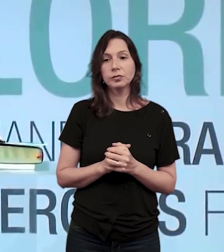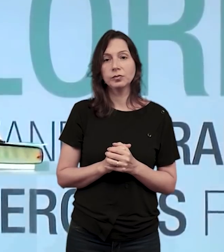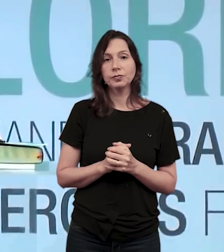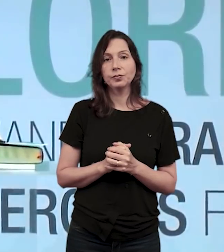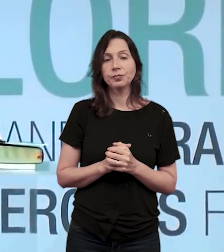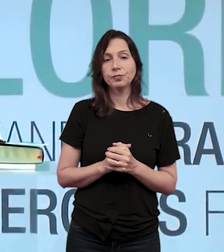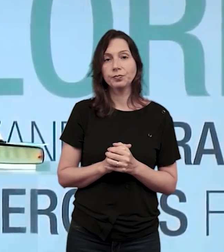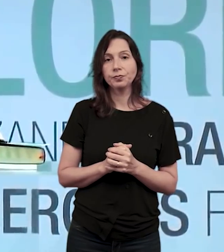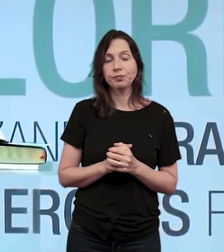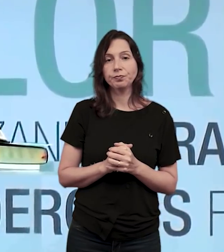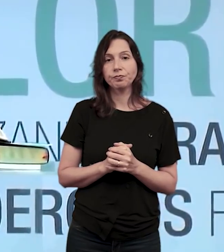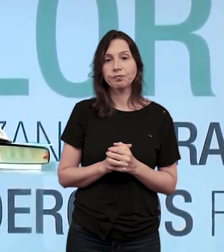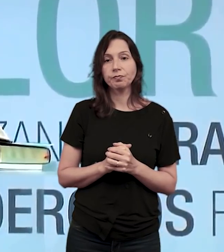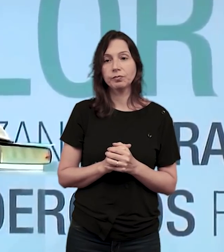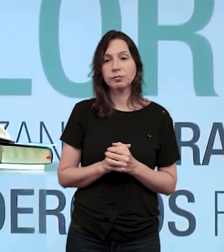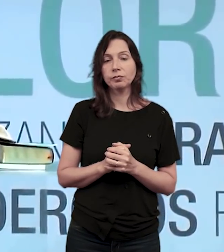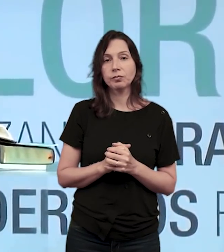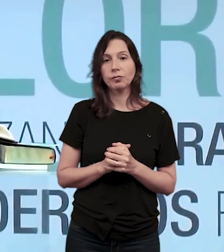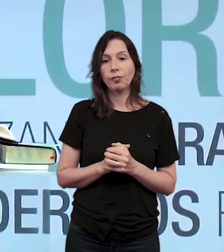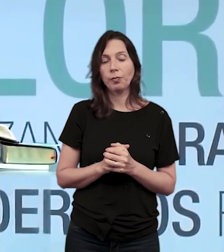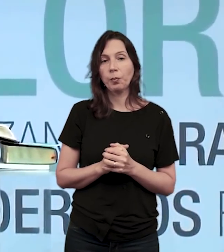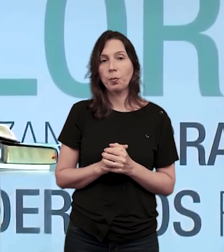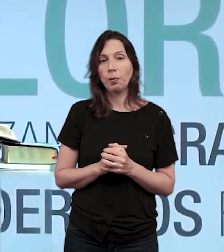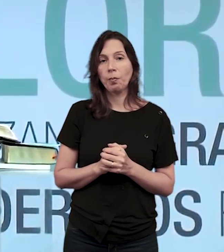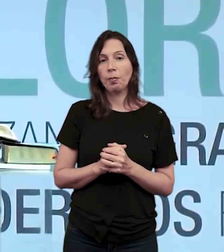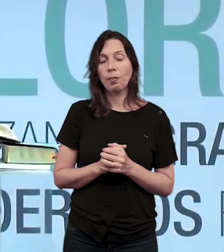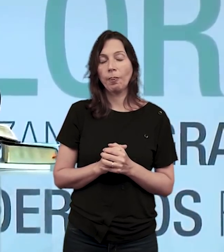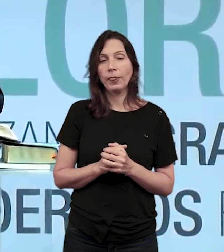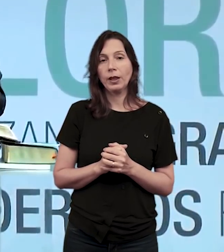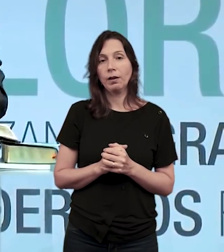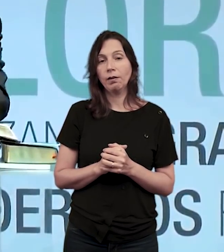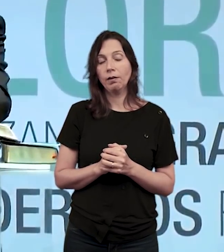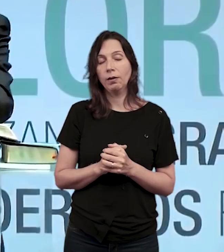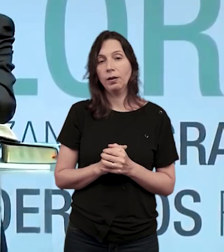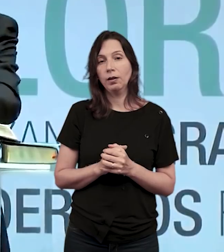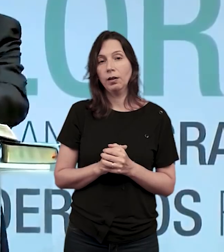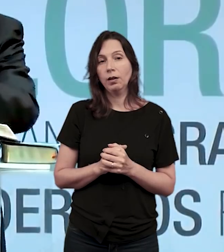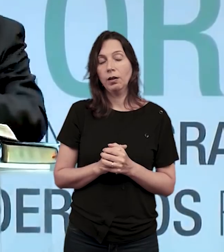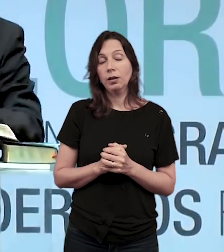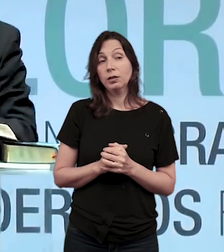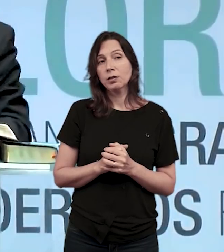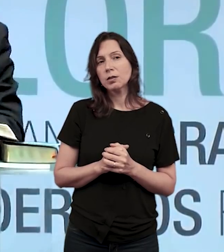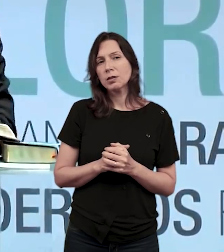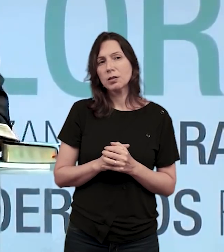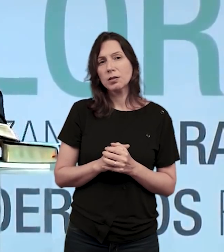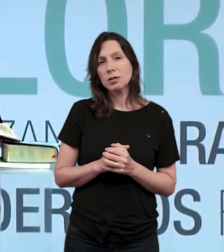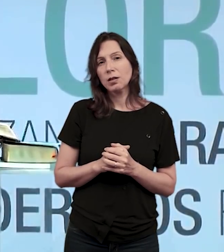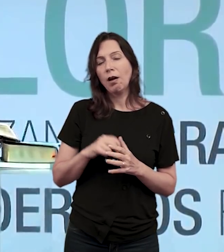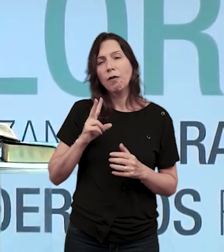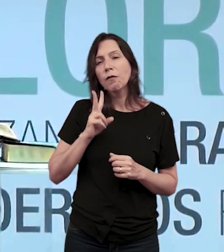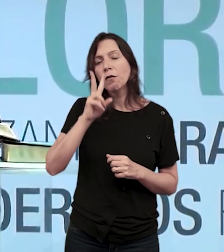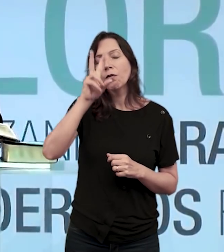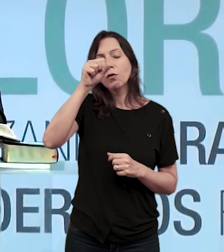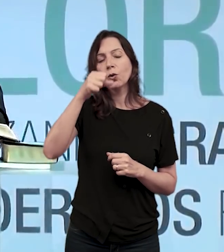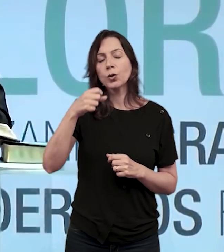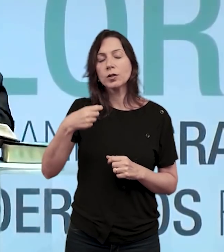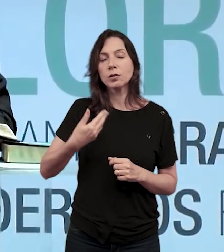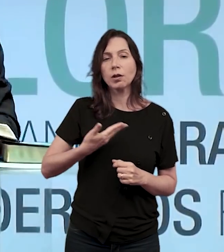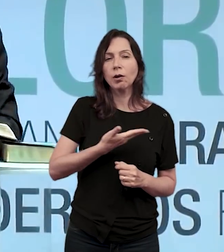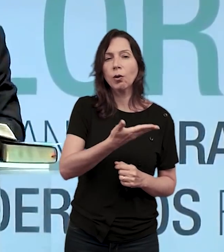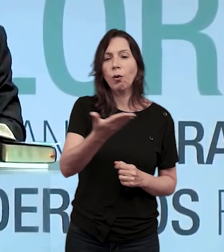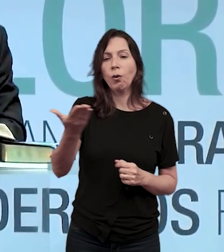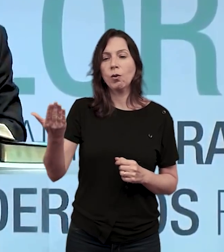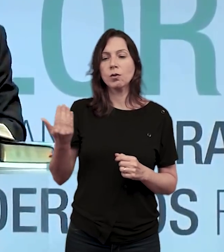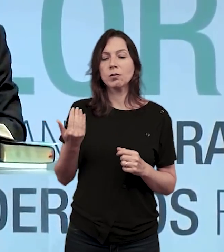Quando chegamos ao fim, ou quando chegamos ao fim das nossas forças, ainda assim, o poder de Deus nos capacita